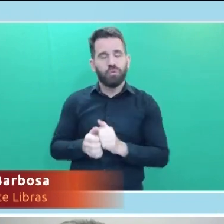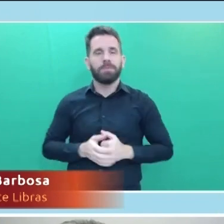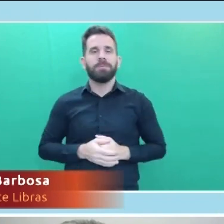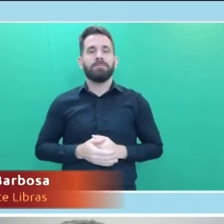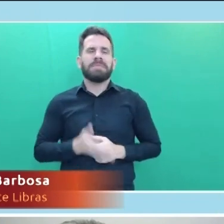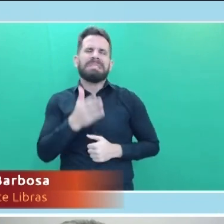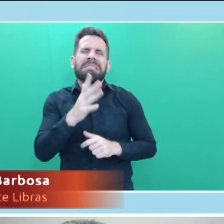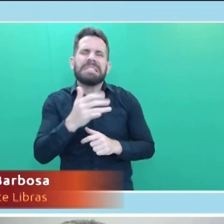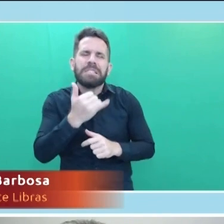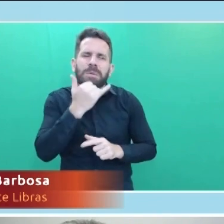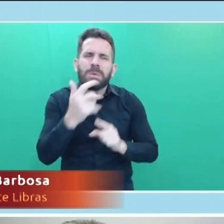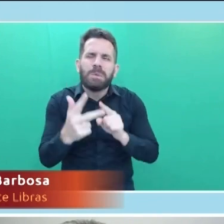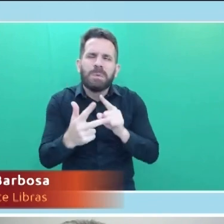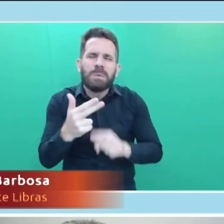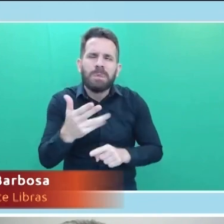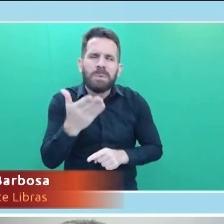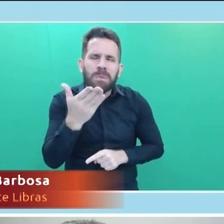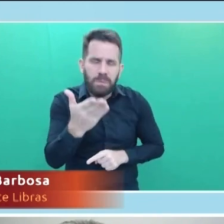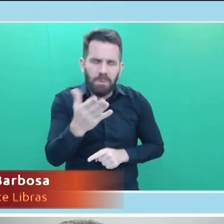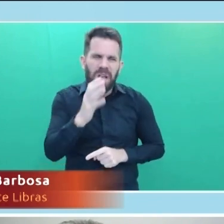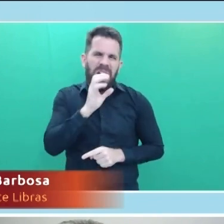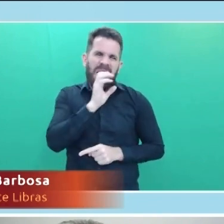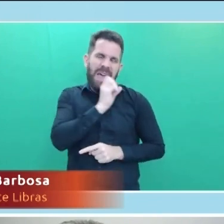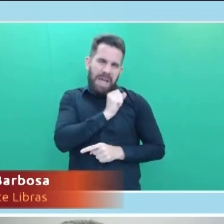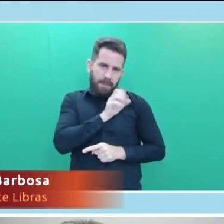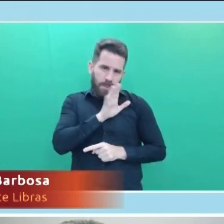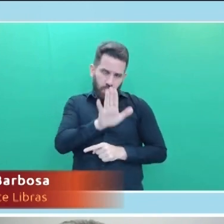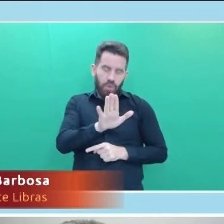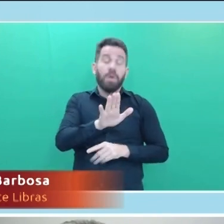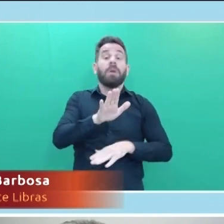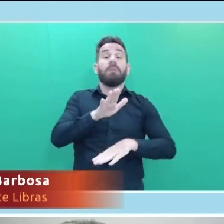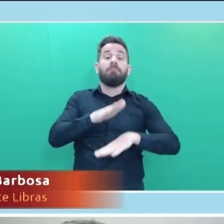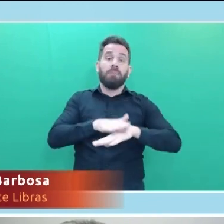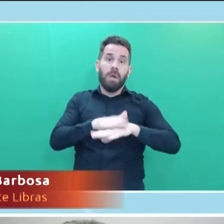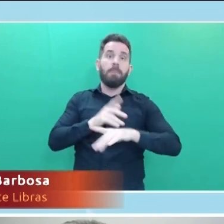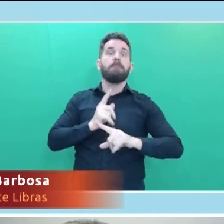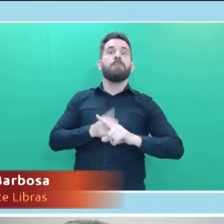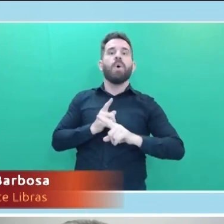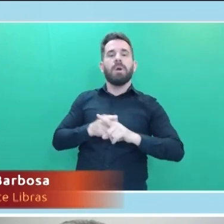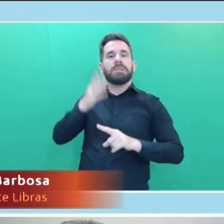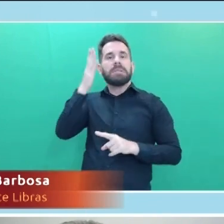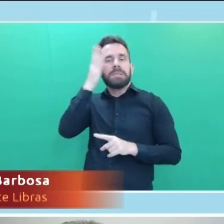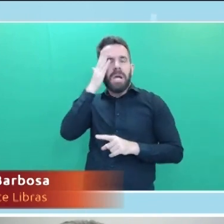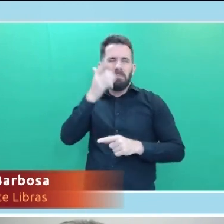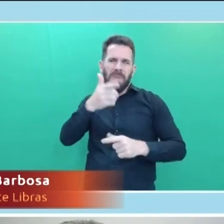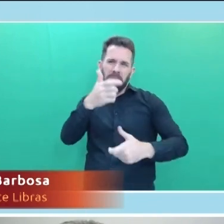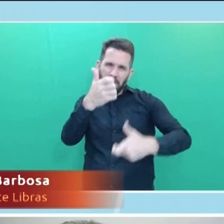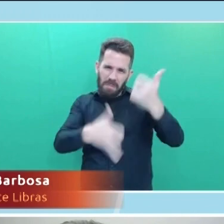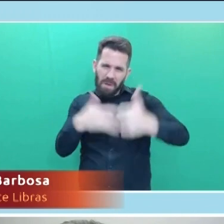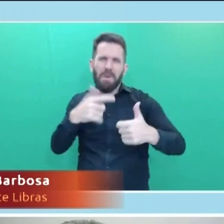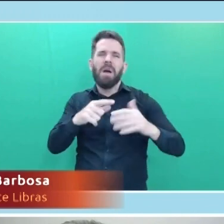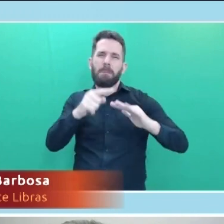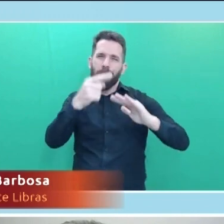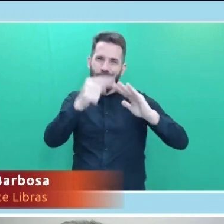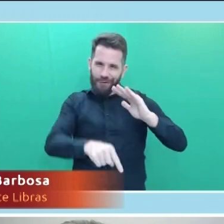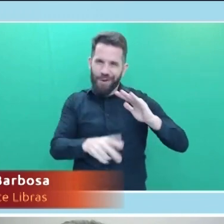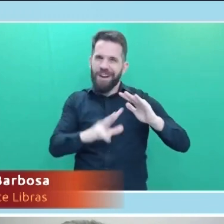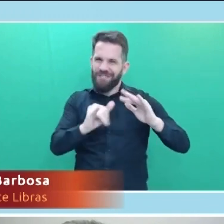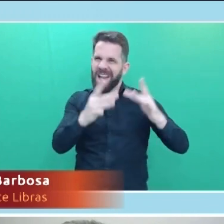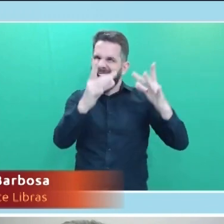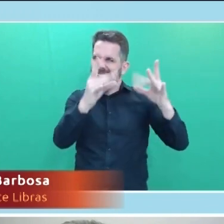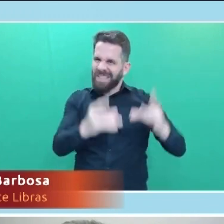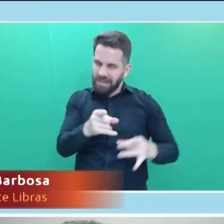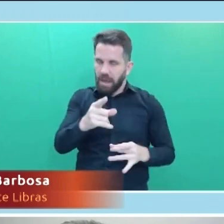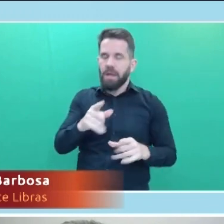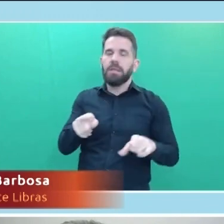interromper só um pouquinho, que é para a gente falar desse trabalho, né, dos indígenas no IBGE, para você explicar um pouco, né, como é que foi aí para